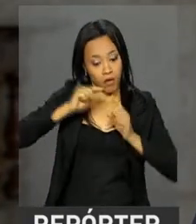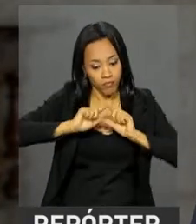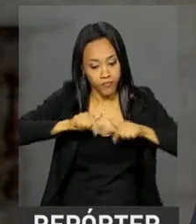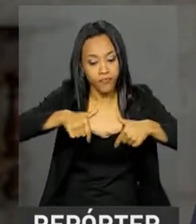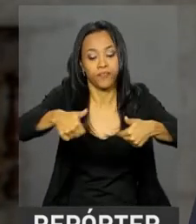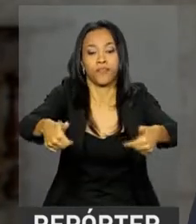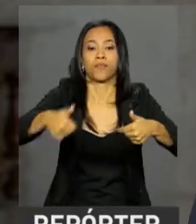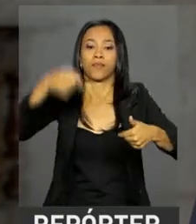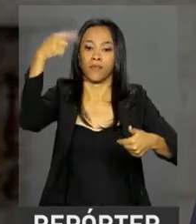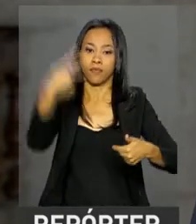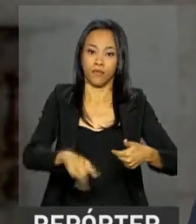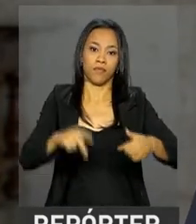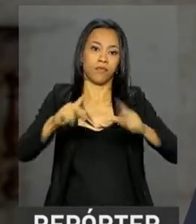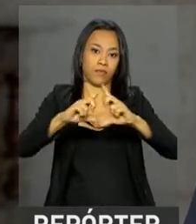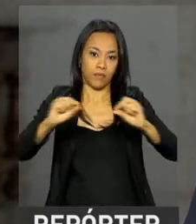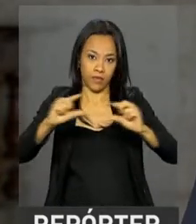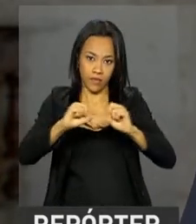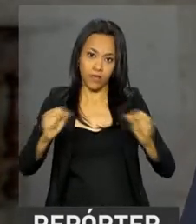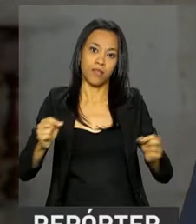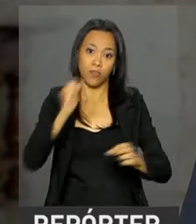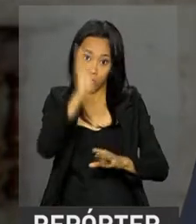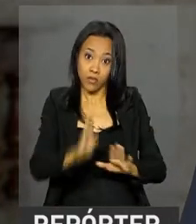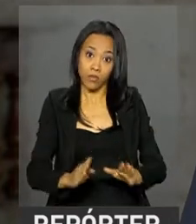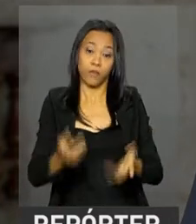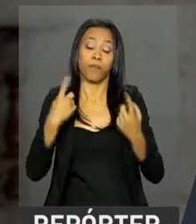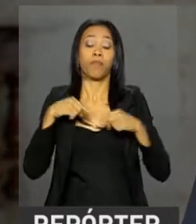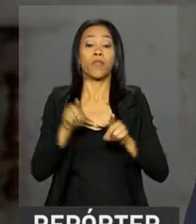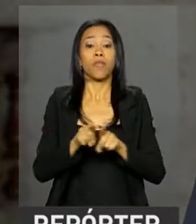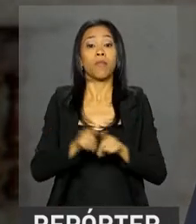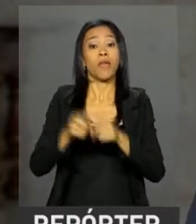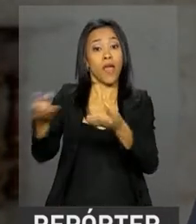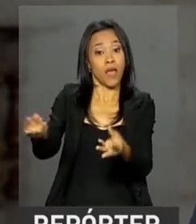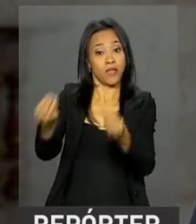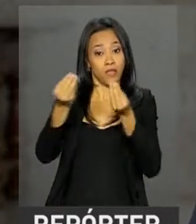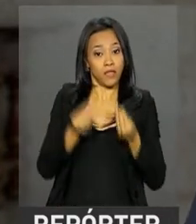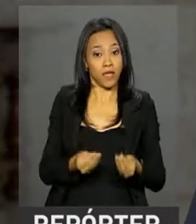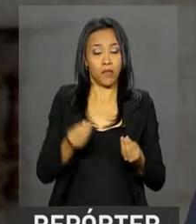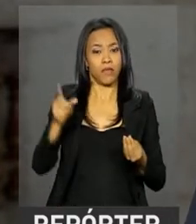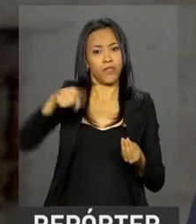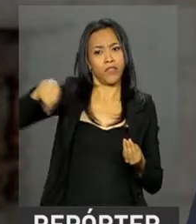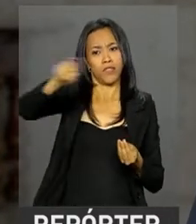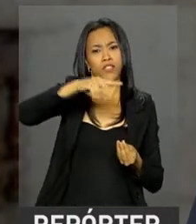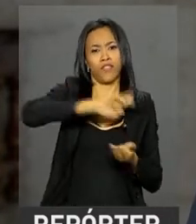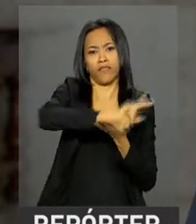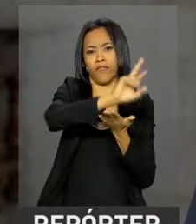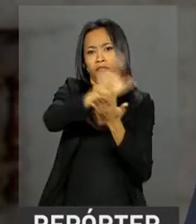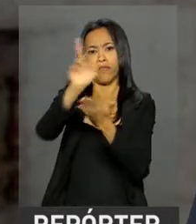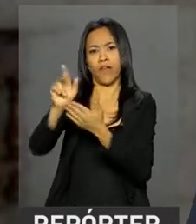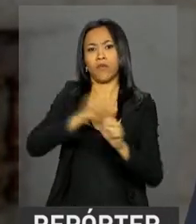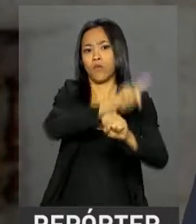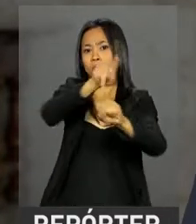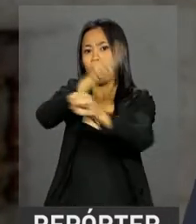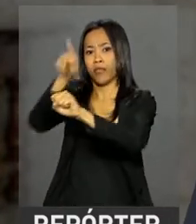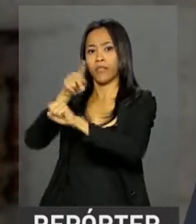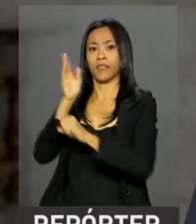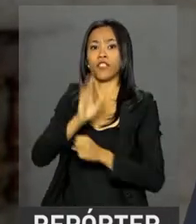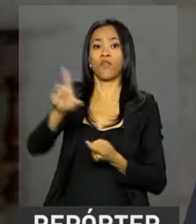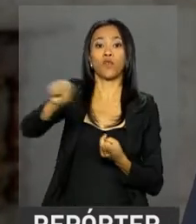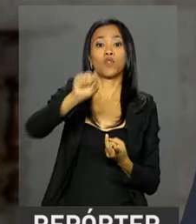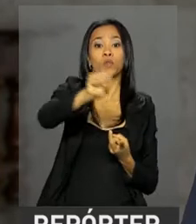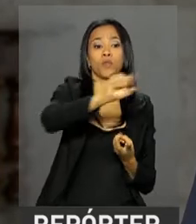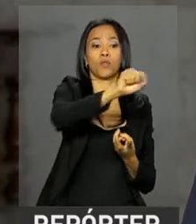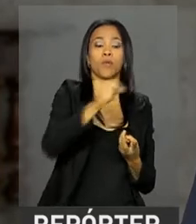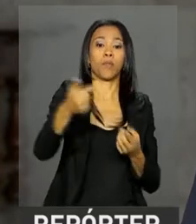é uma cerimônia aqui no Palácio do Planalto. O presidente Temer recebe, então, cartas credenciais de embaixadores de países estrangeiros que foram nomeados para